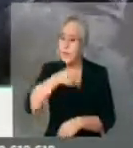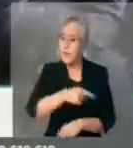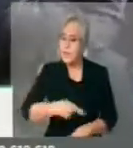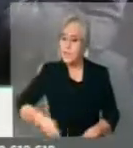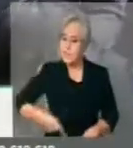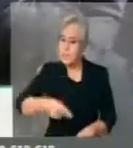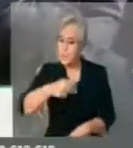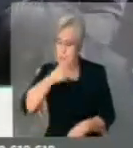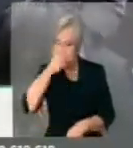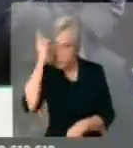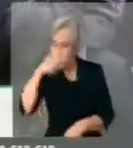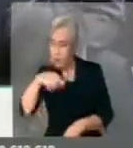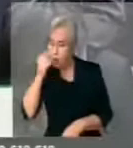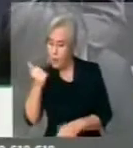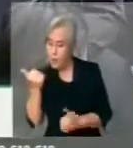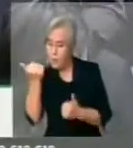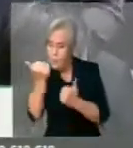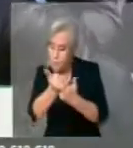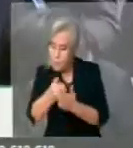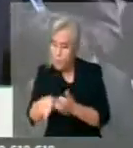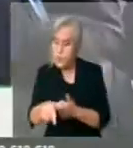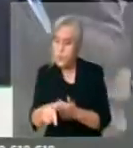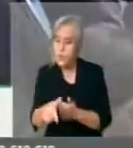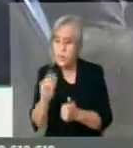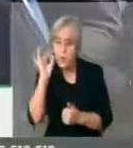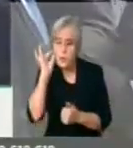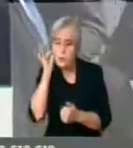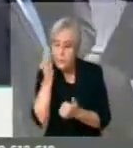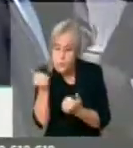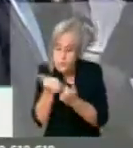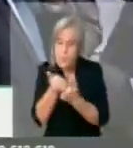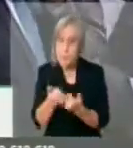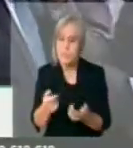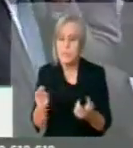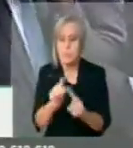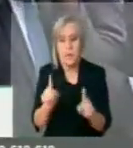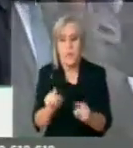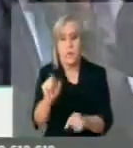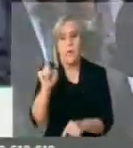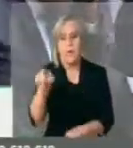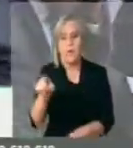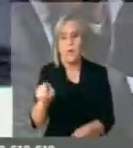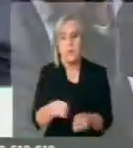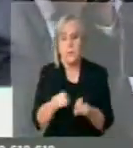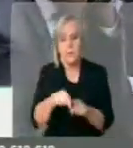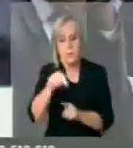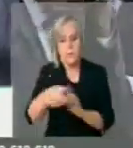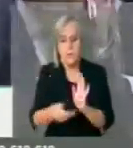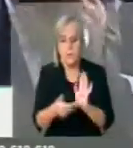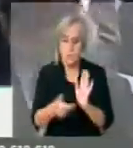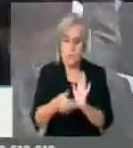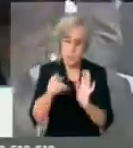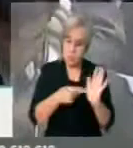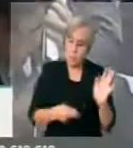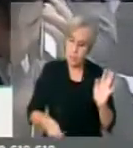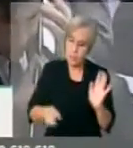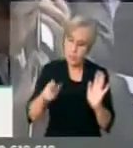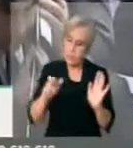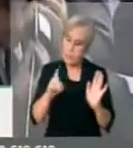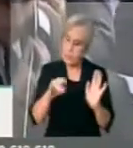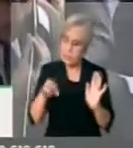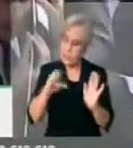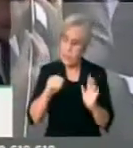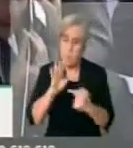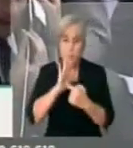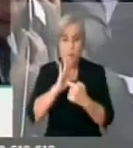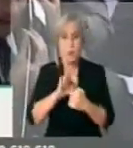ou deixou de votar nele. Por um outro lado, ele representa nesta casa também o interesse